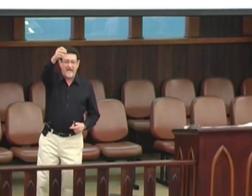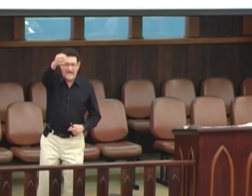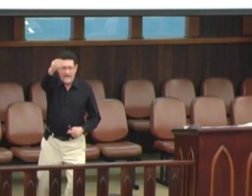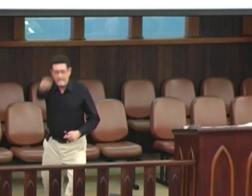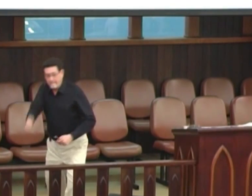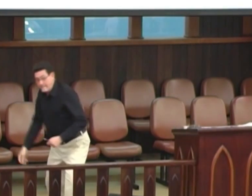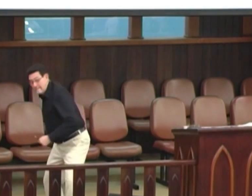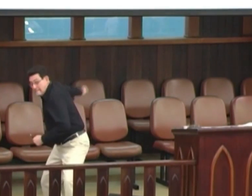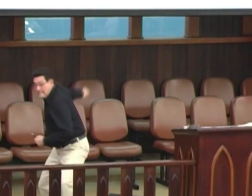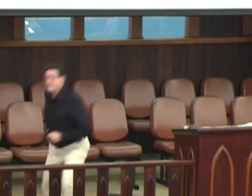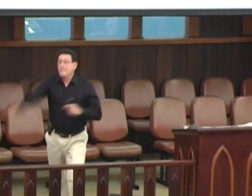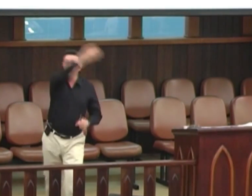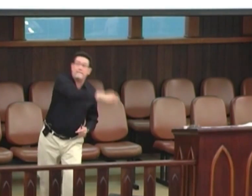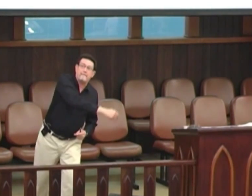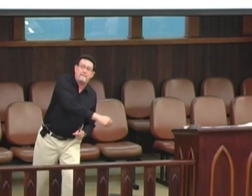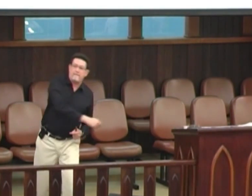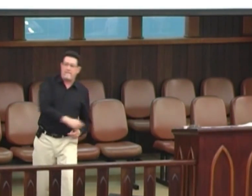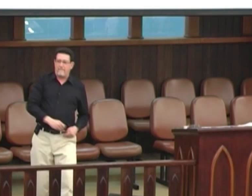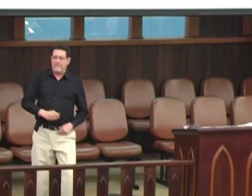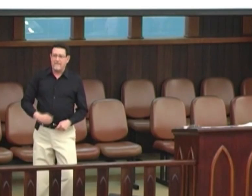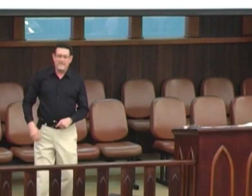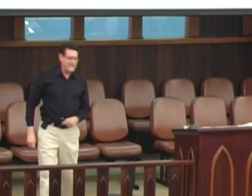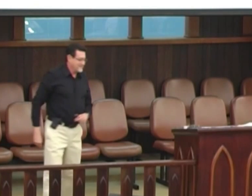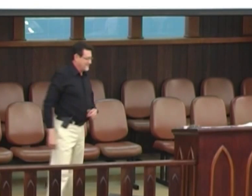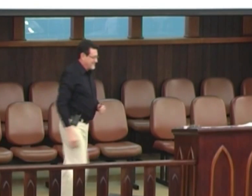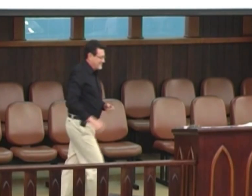Ayrton Senna.